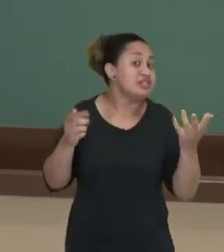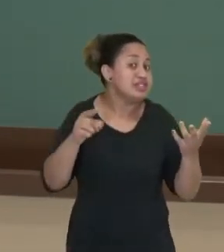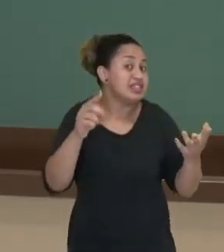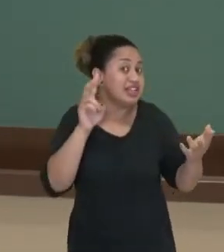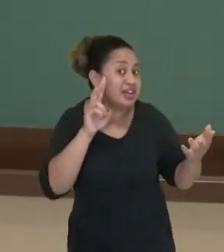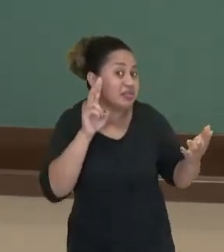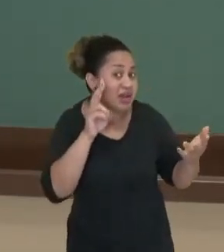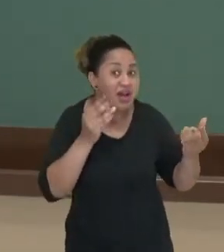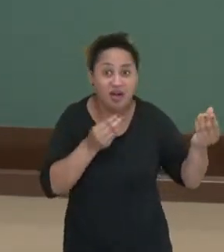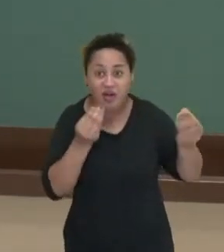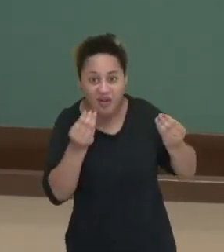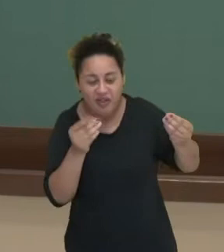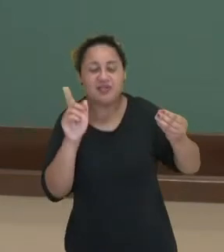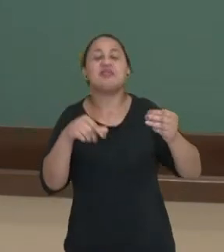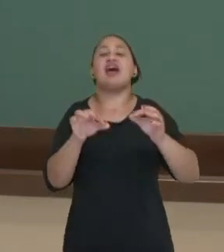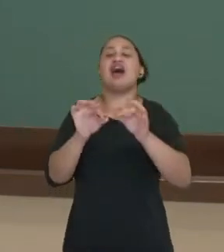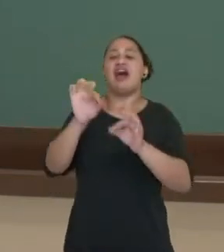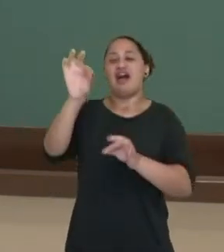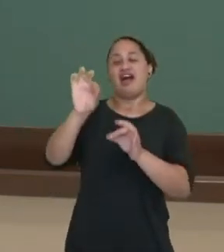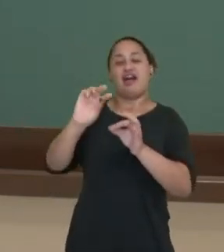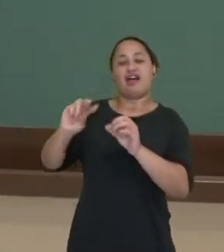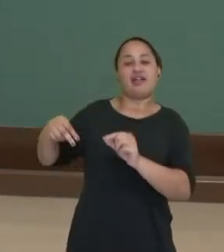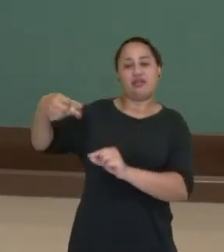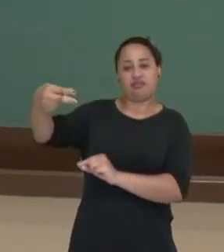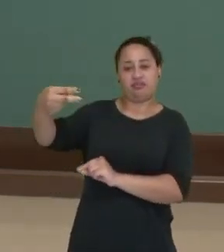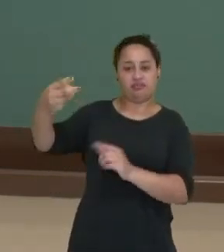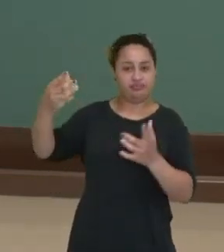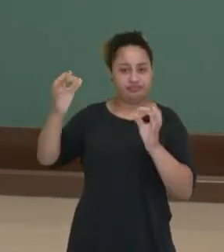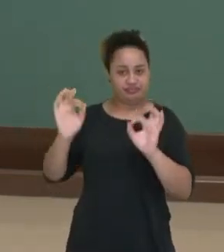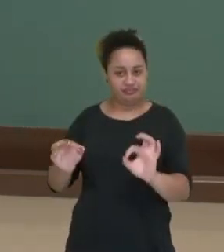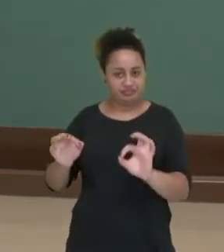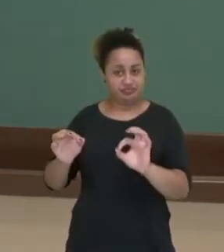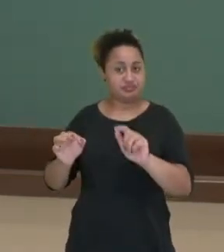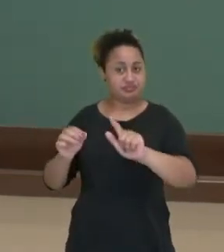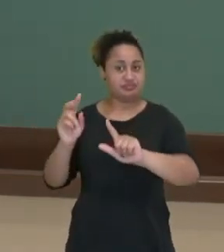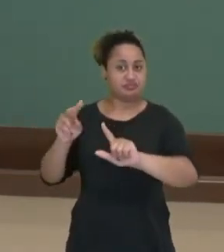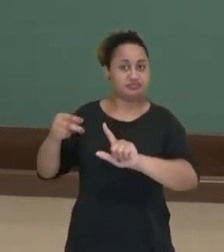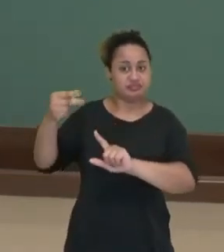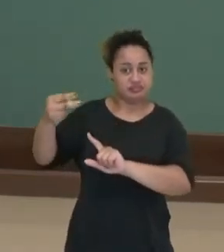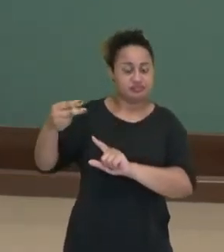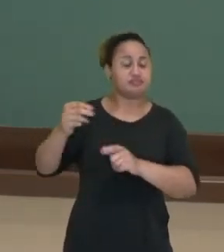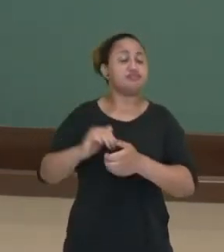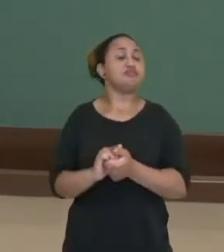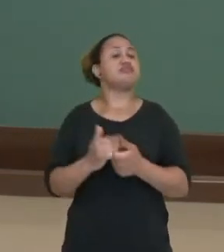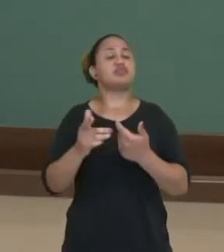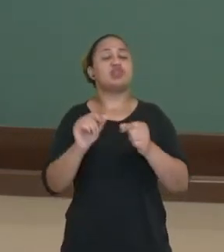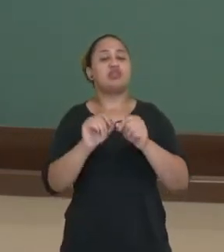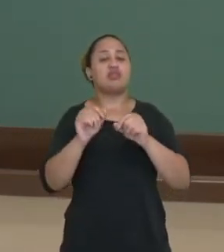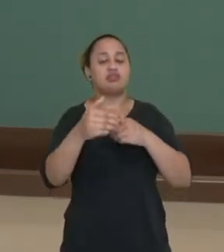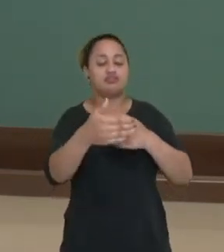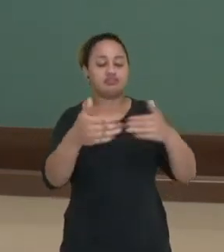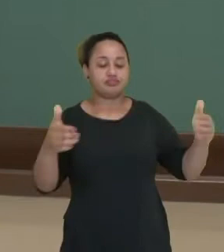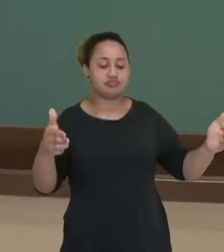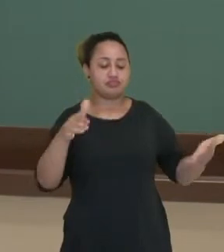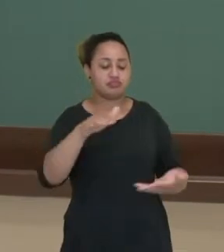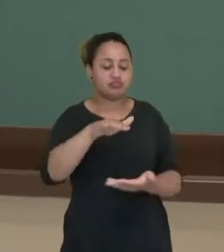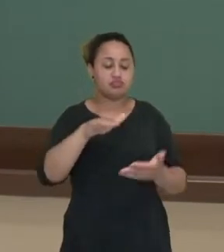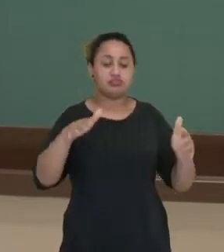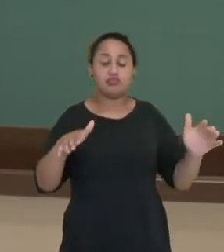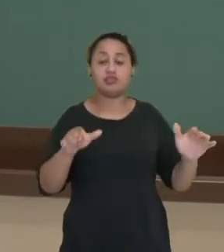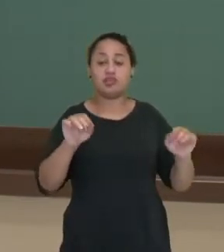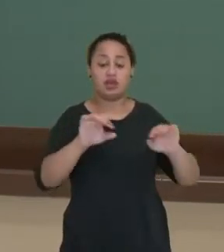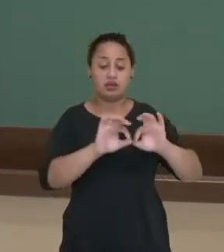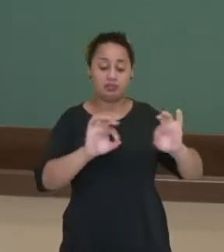está boa. Aresta ao cubo. Quando a gente calcula um paralelepípedo, aquele que parece uma caixinha de sapato, é a